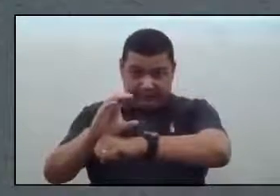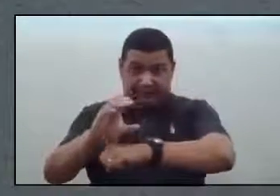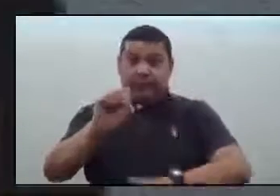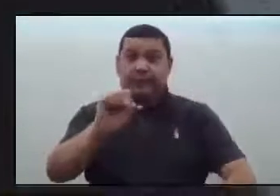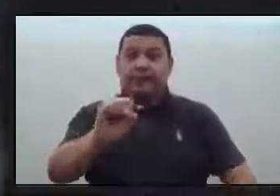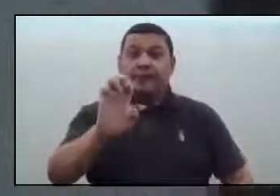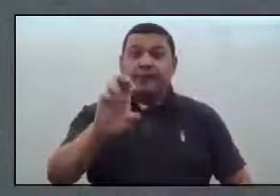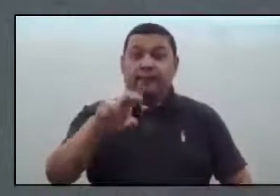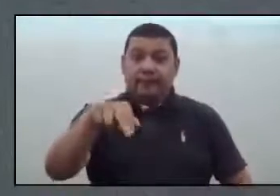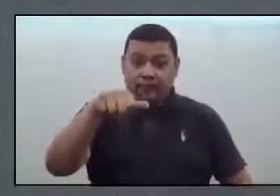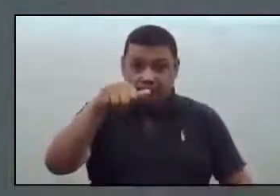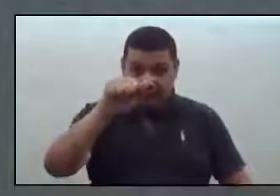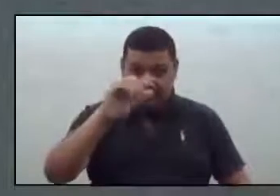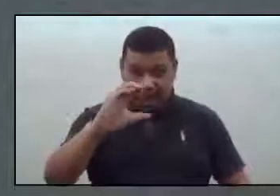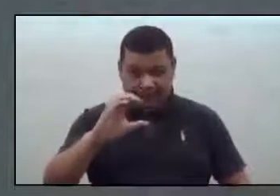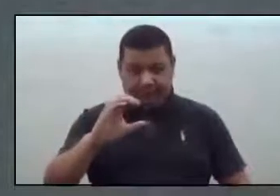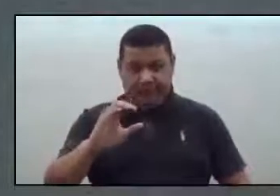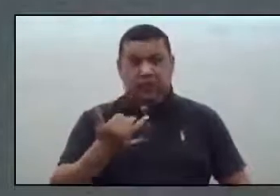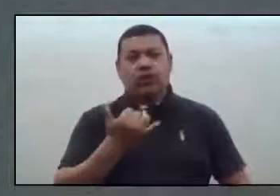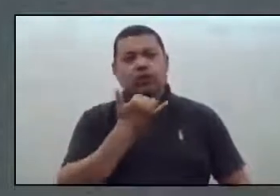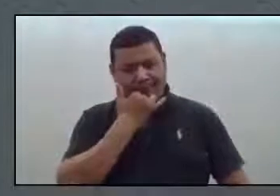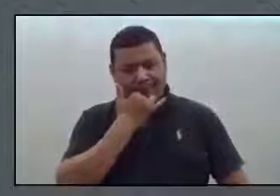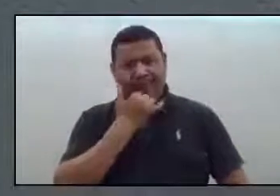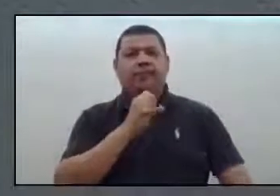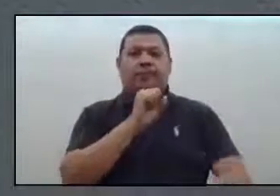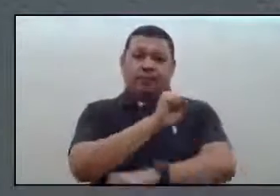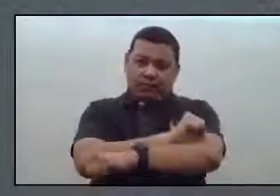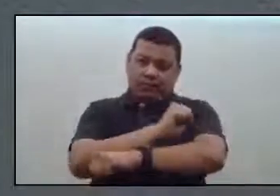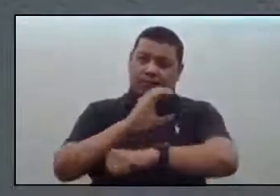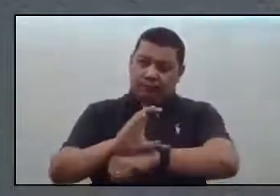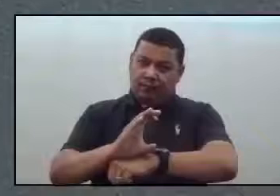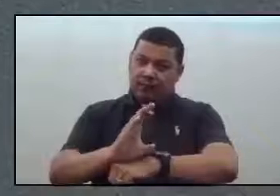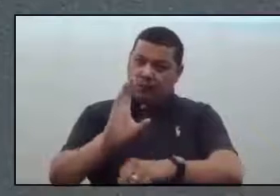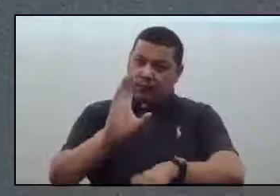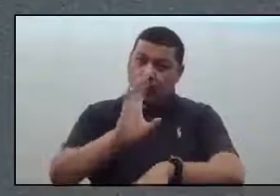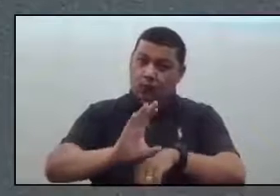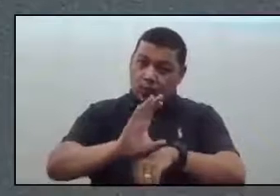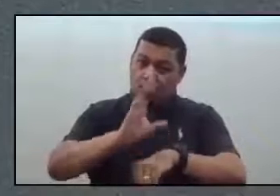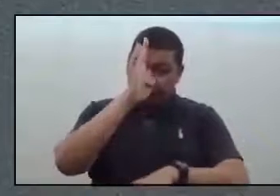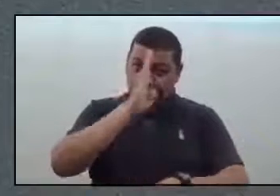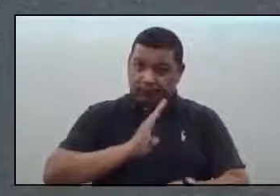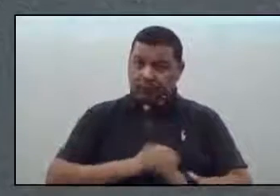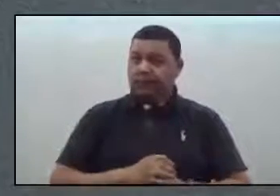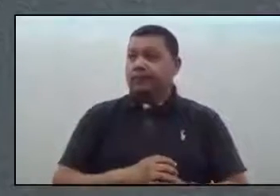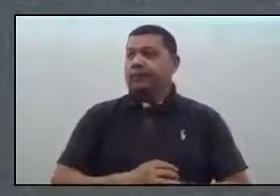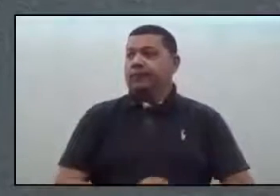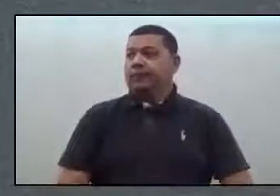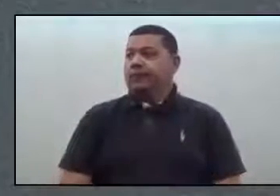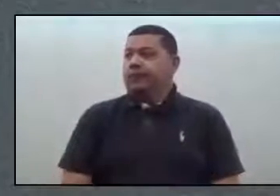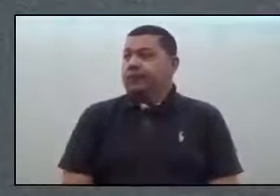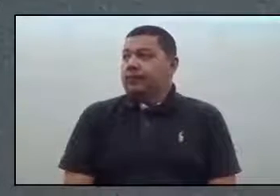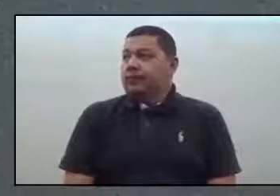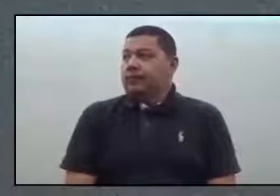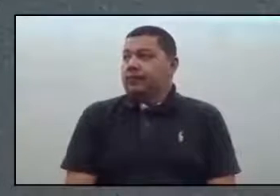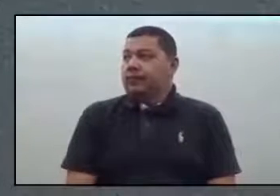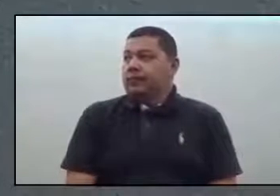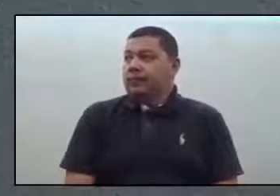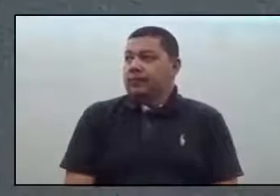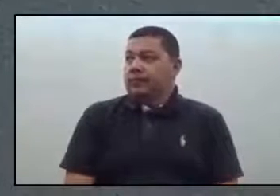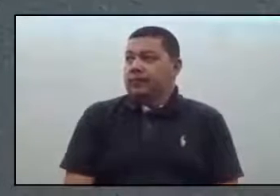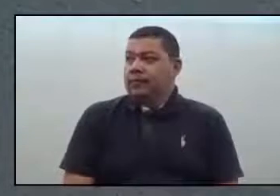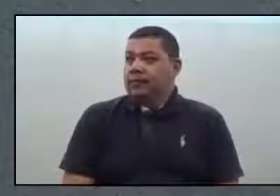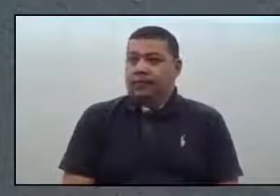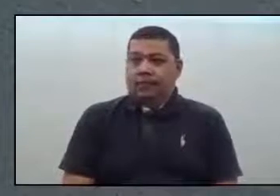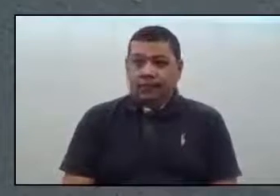É um evento aí com a realização do SENAC, com a parceria da CEMIC e também da ASIC, aqui de Cacoal.